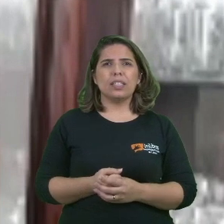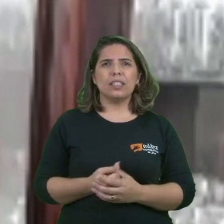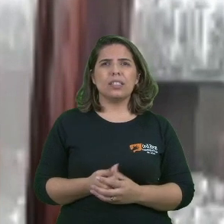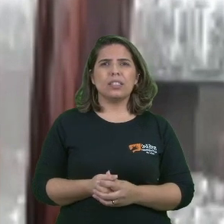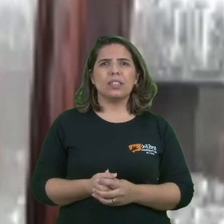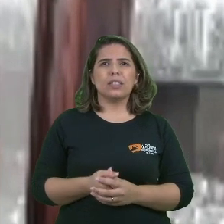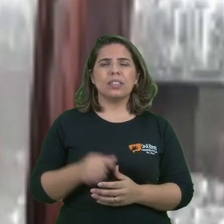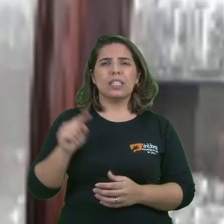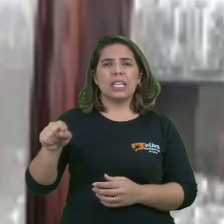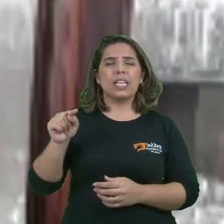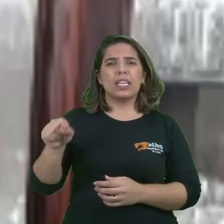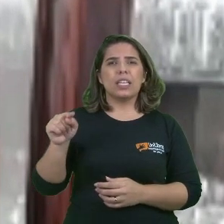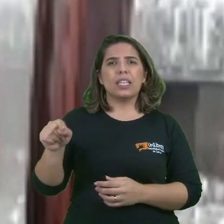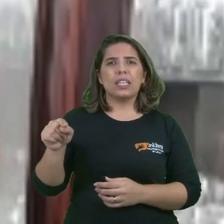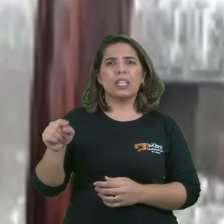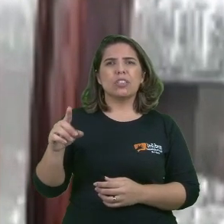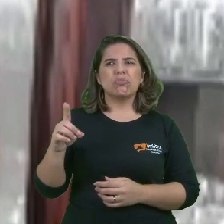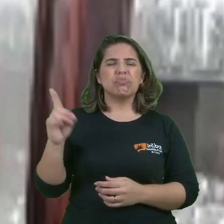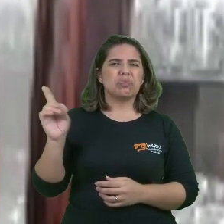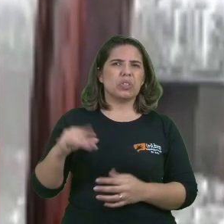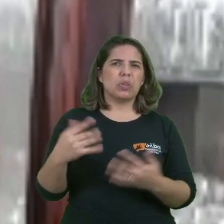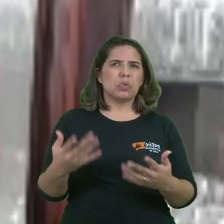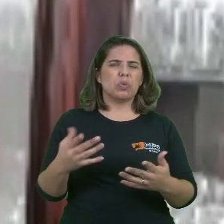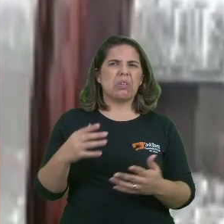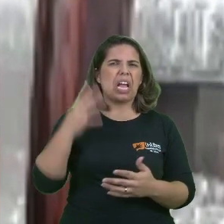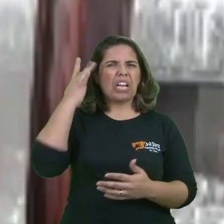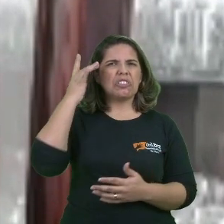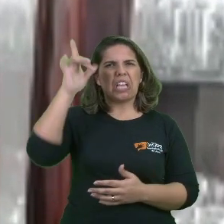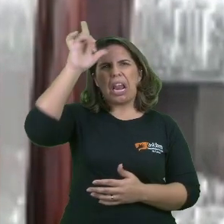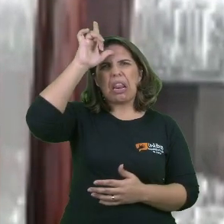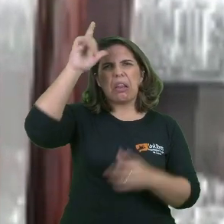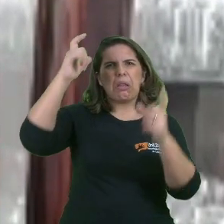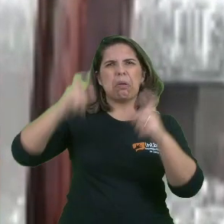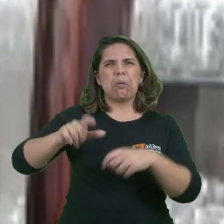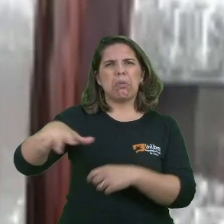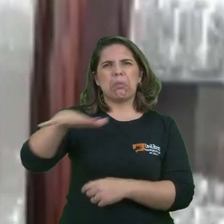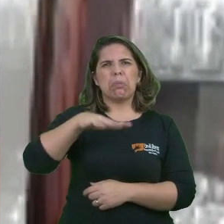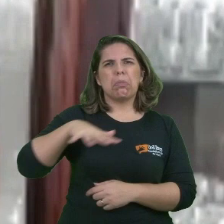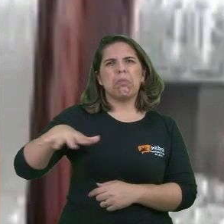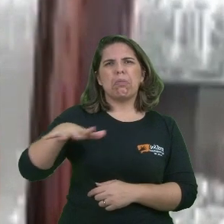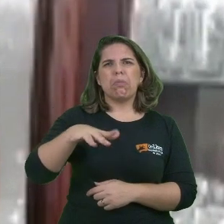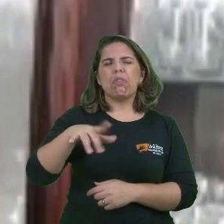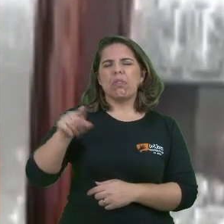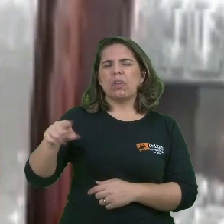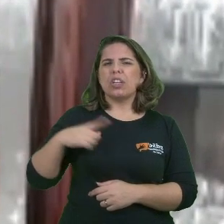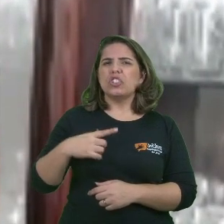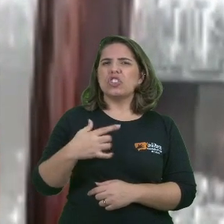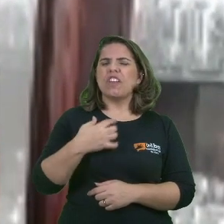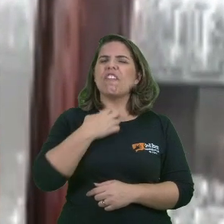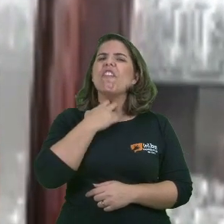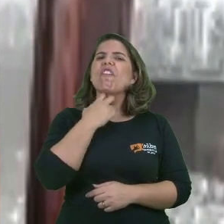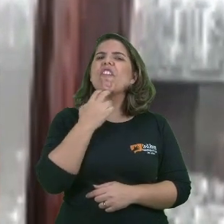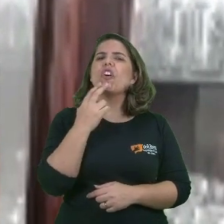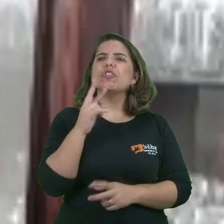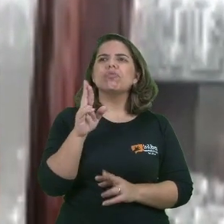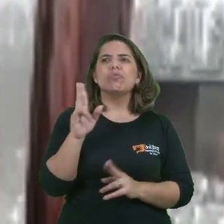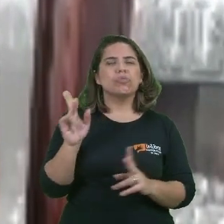muito bem alemão de nascimento mesmo dinheiro aqui